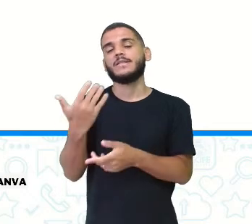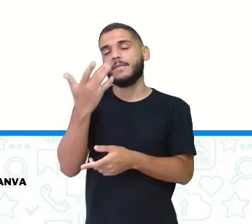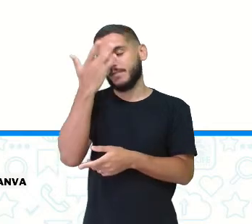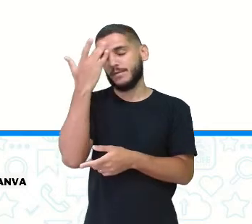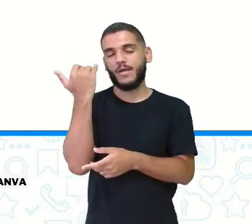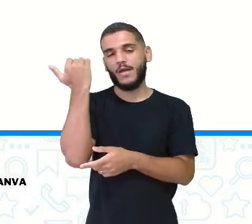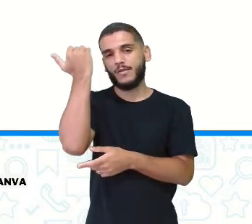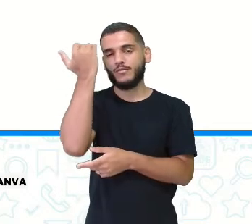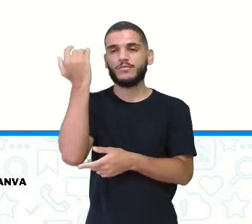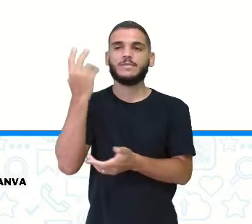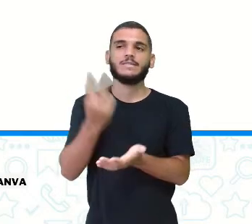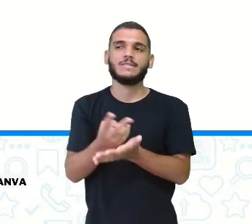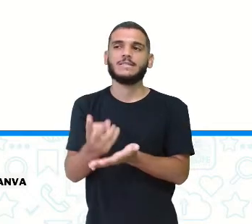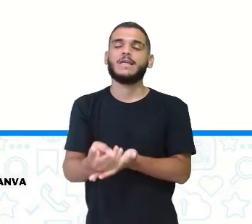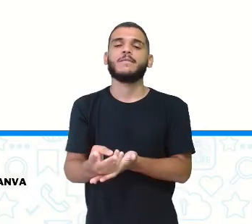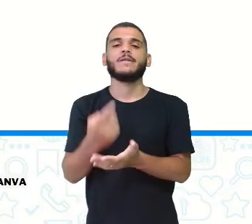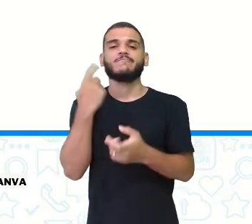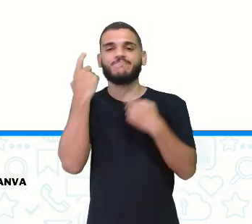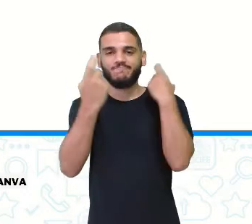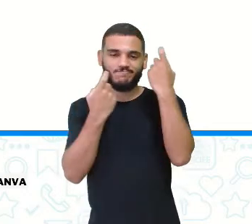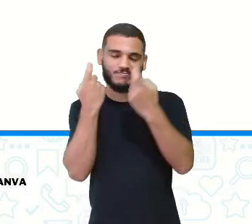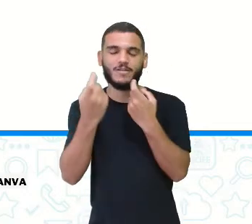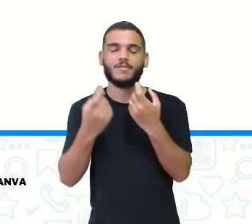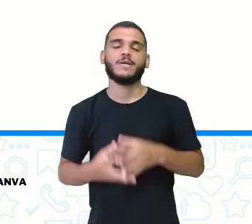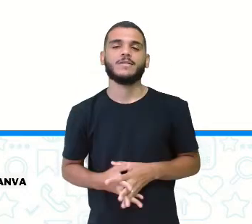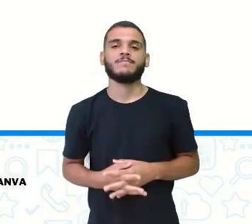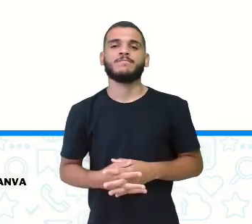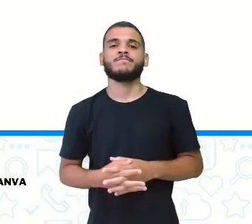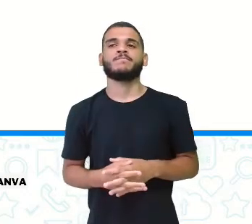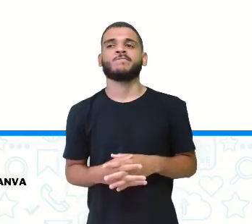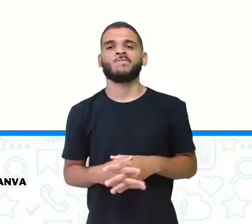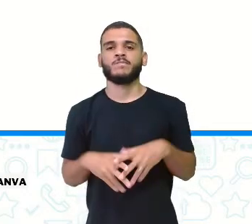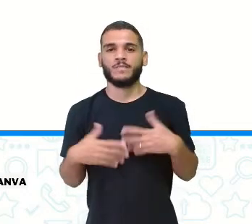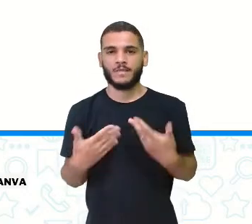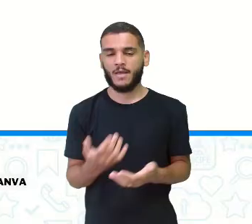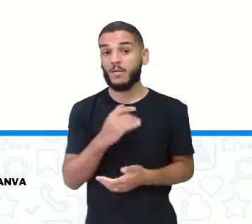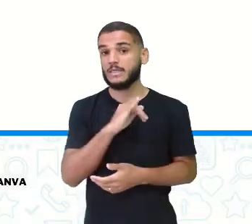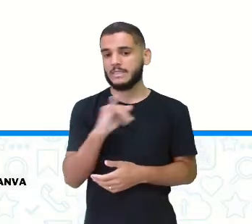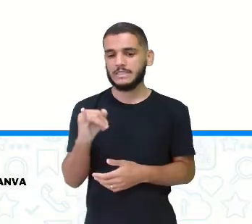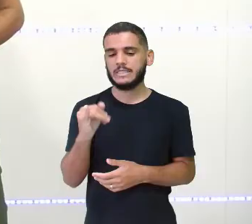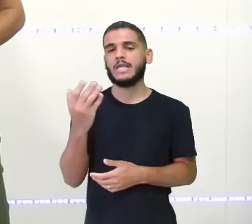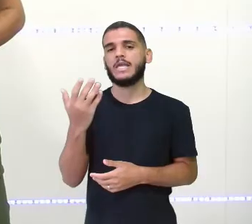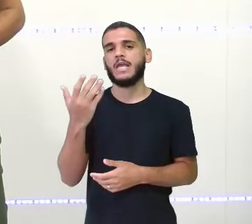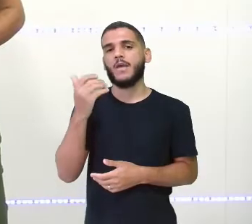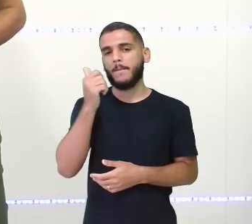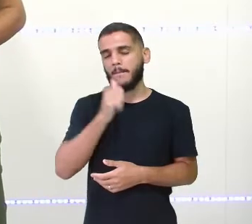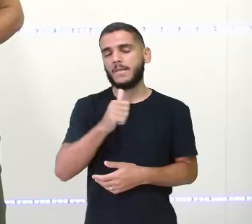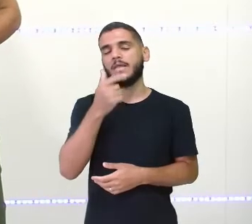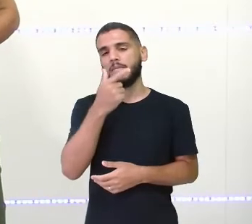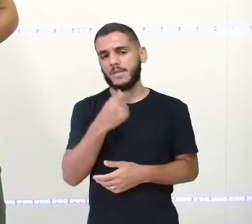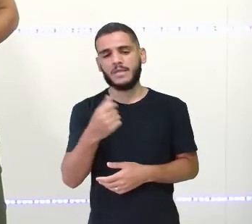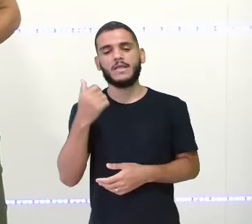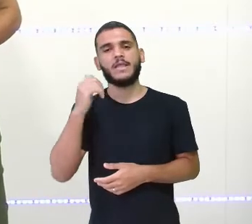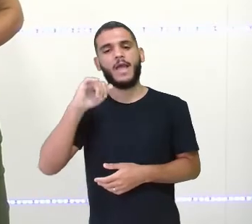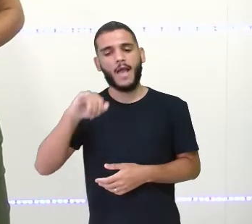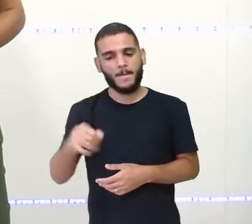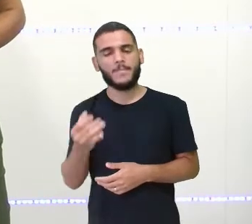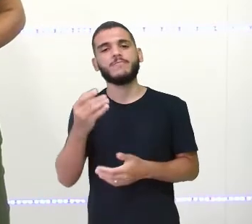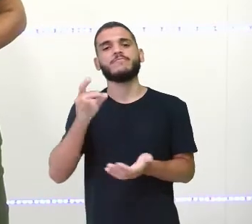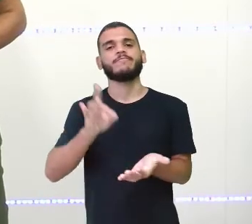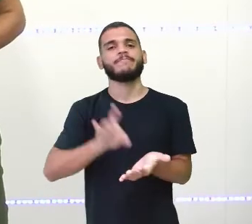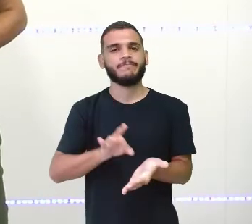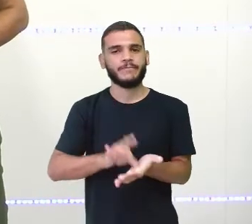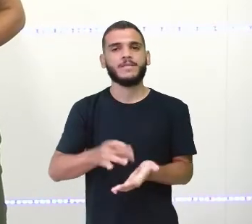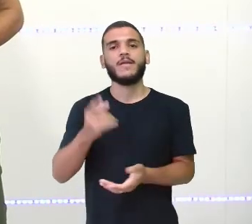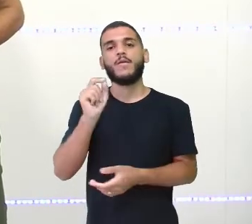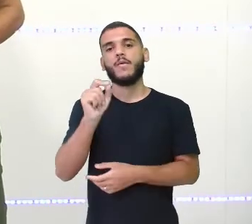menos. É bom demais ser criança. Não é? Eita, se esses meninos, essas meninas soubessem disso, aproveitariam mais a